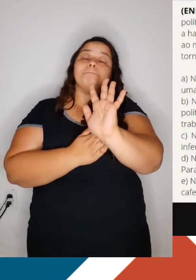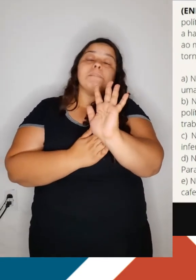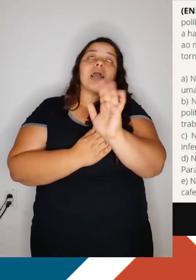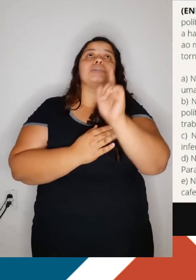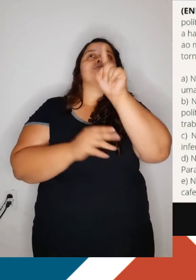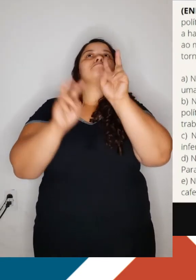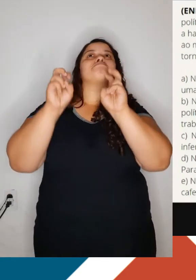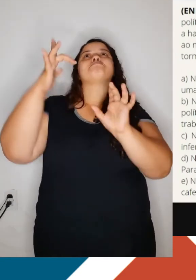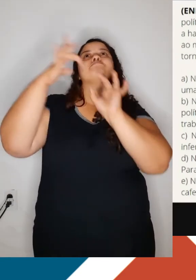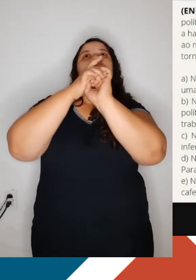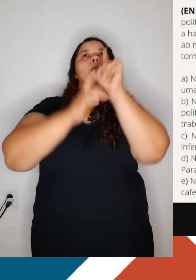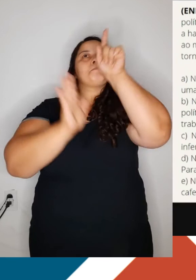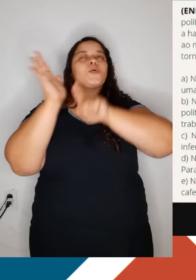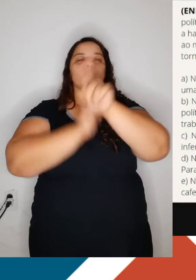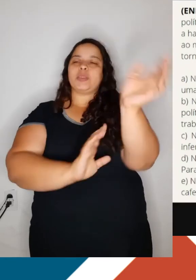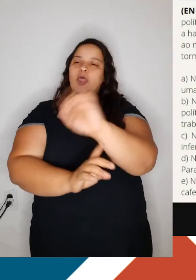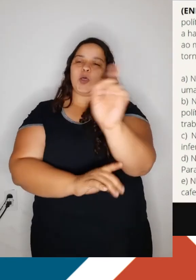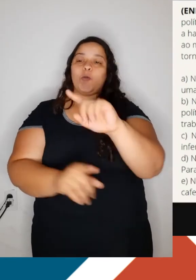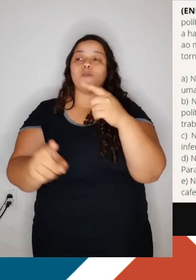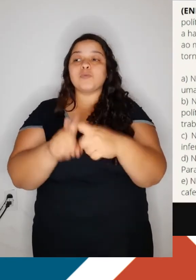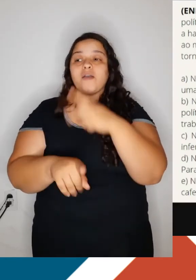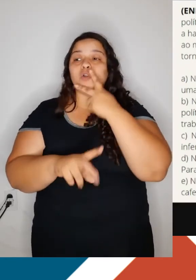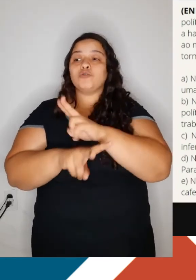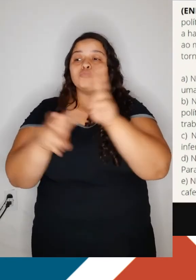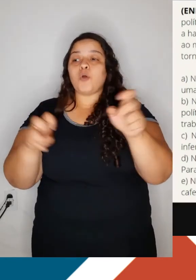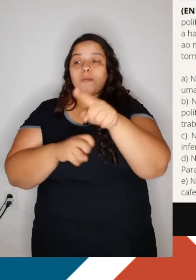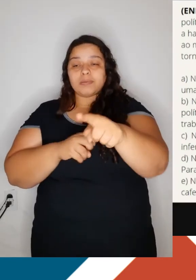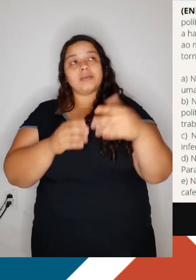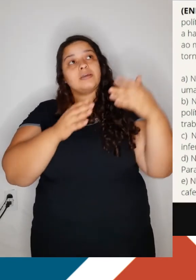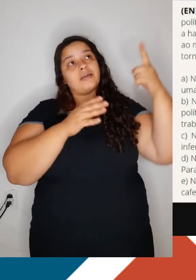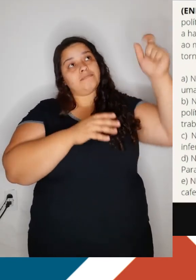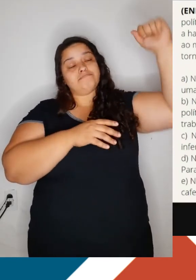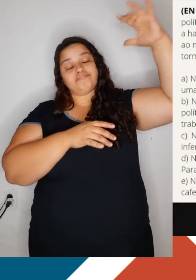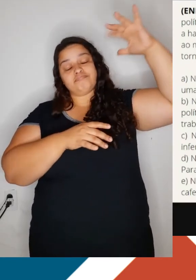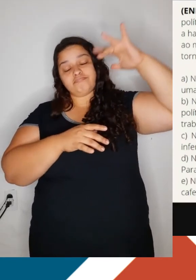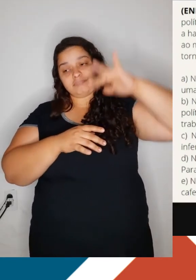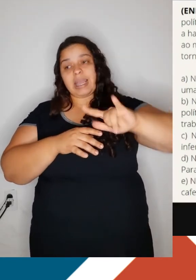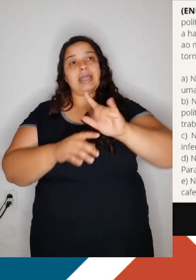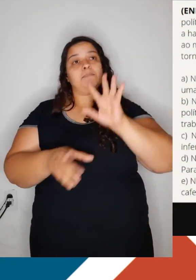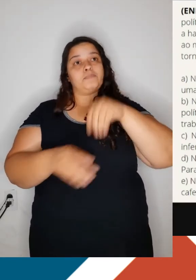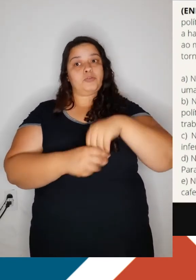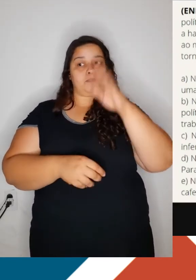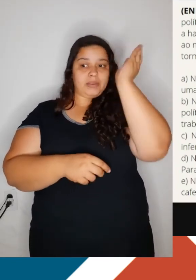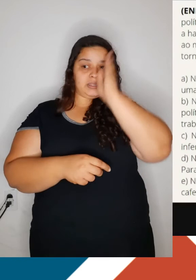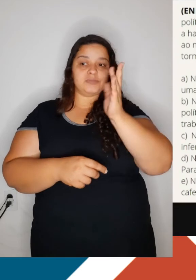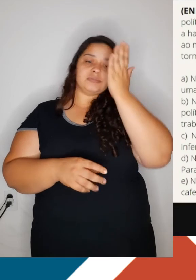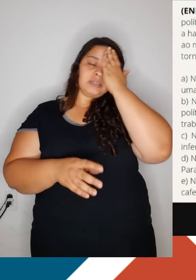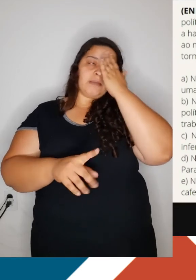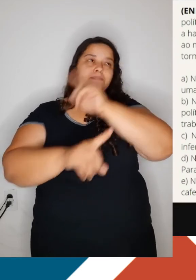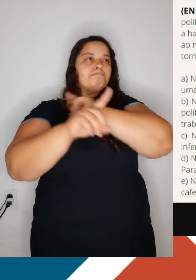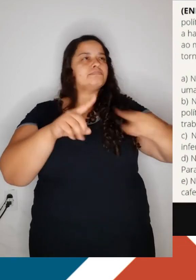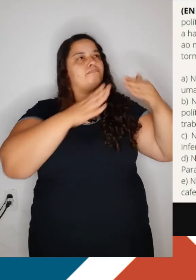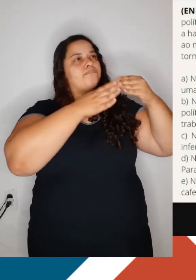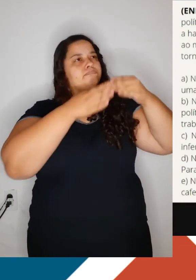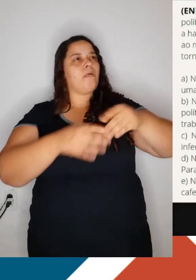está incorreta, porém ela não responde à questão, porque ela está falando sobre o tráfico interprovincial, que de fato foi uma alternativa após a